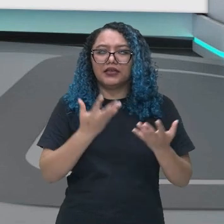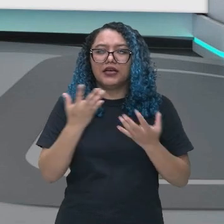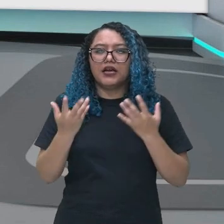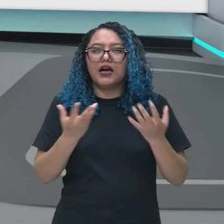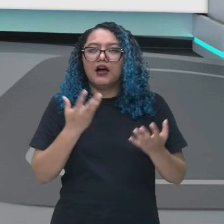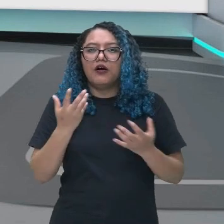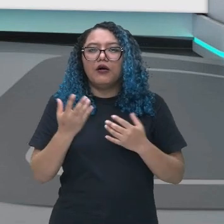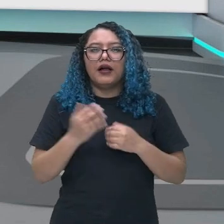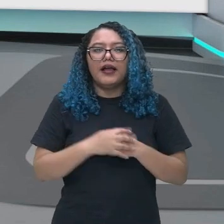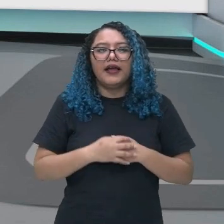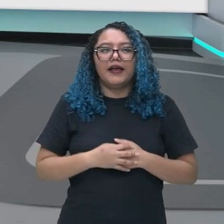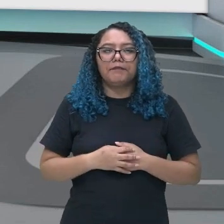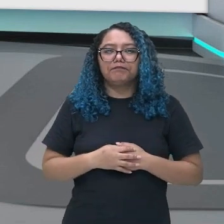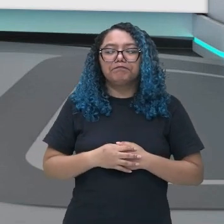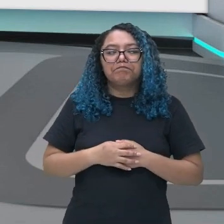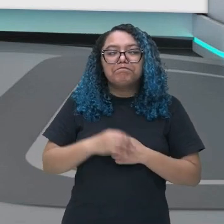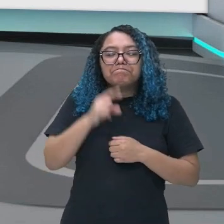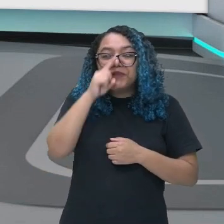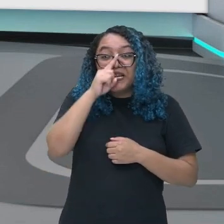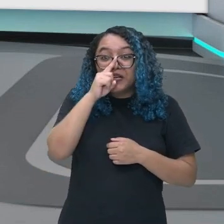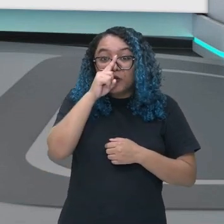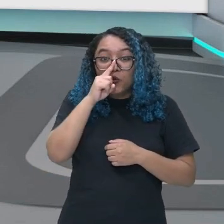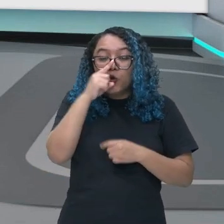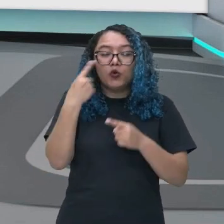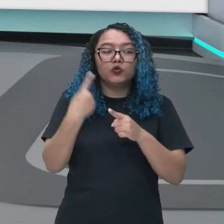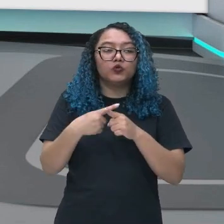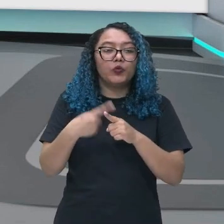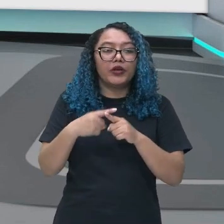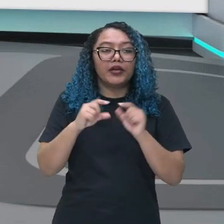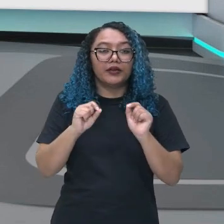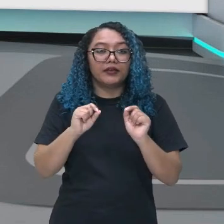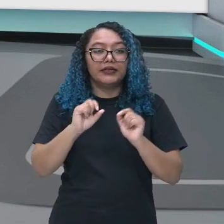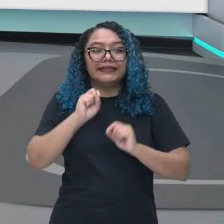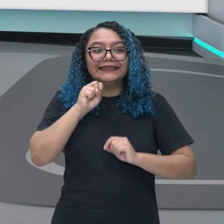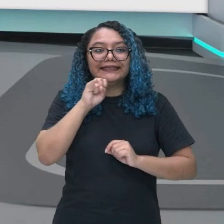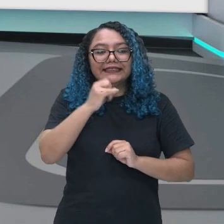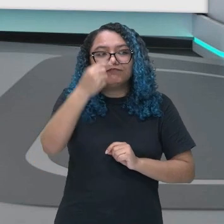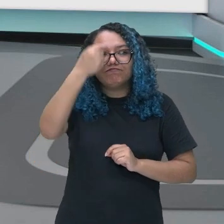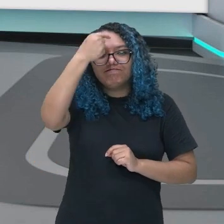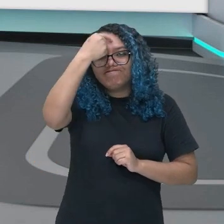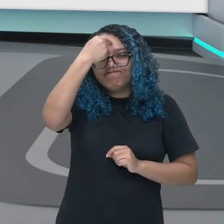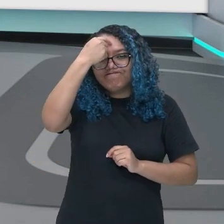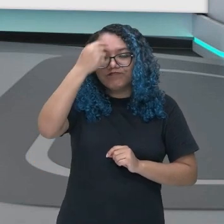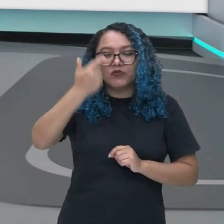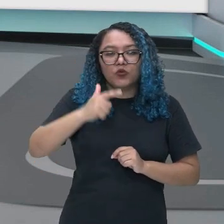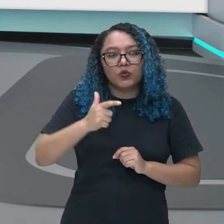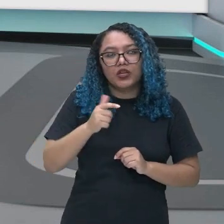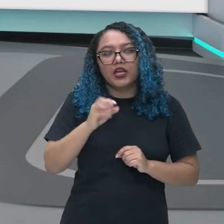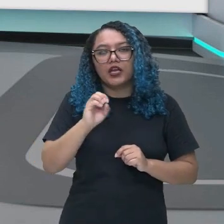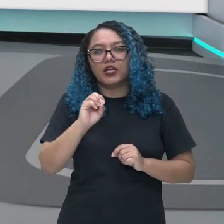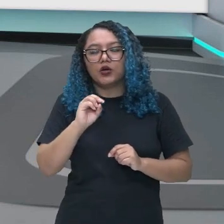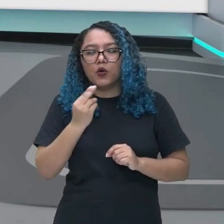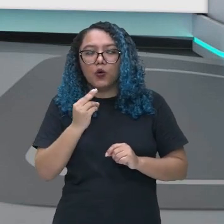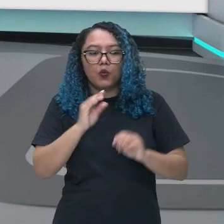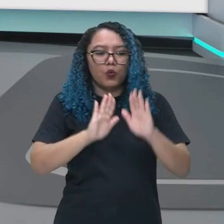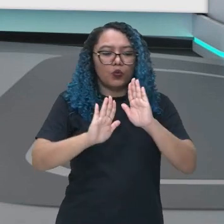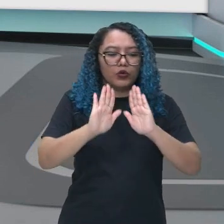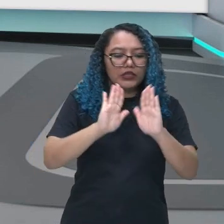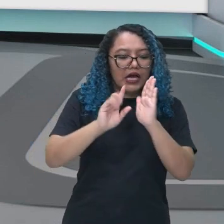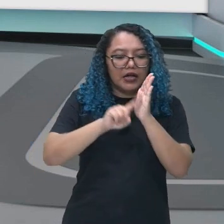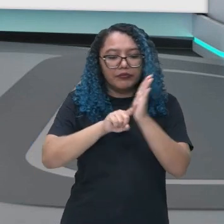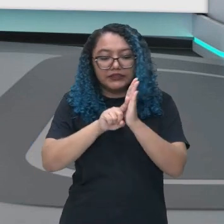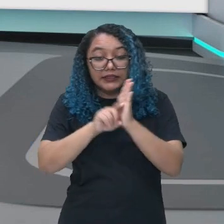perigoso, se a gente não tiver consciência e ter o cuidado de verificar se